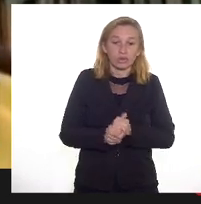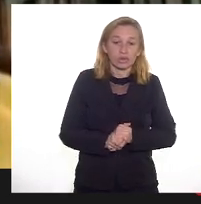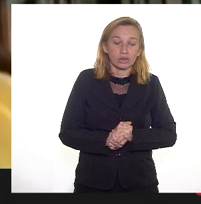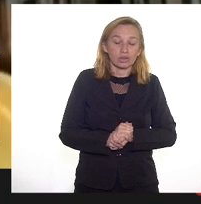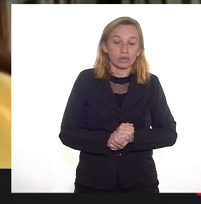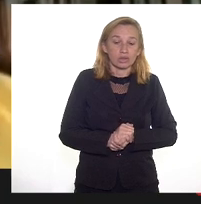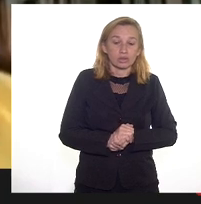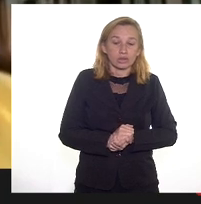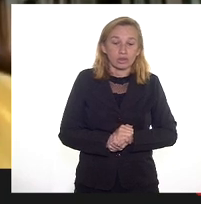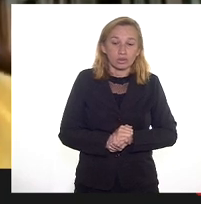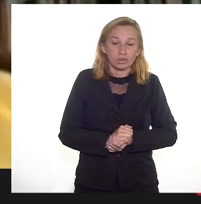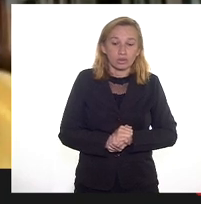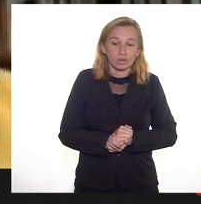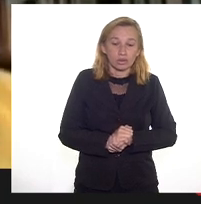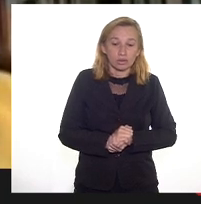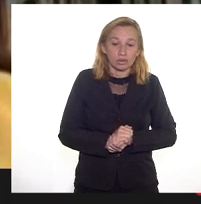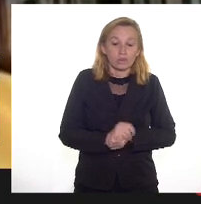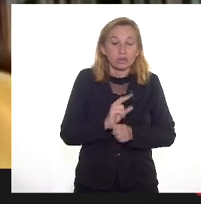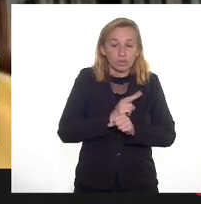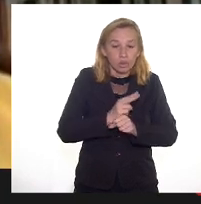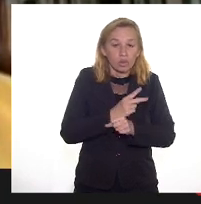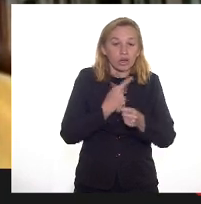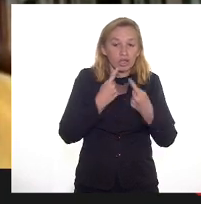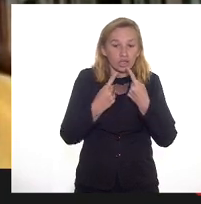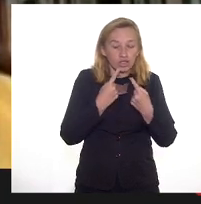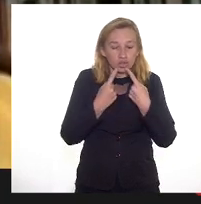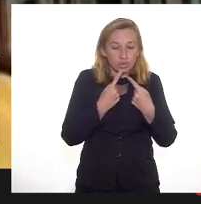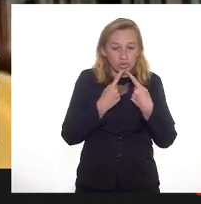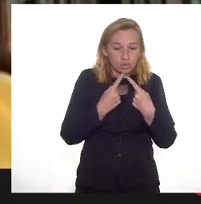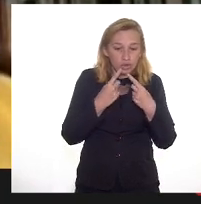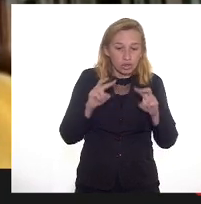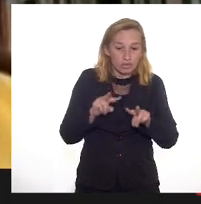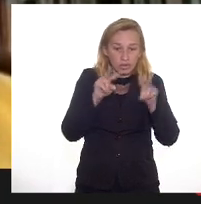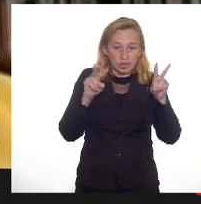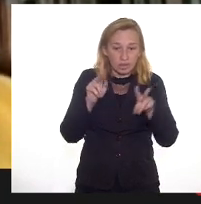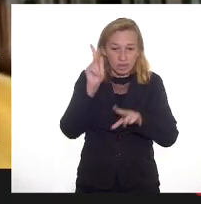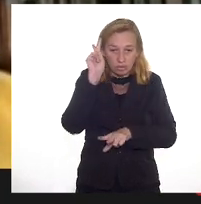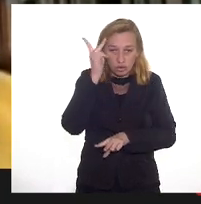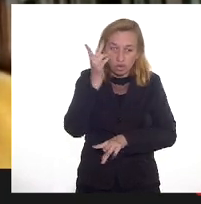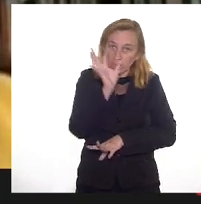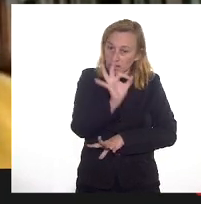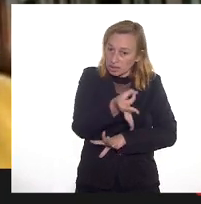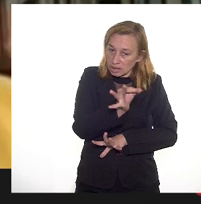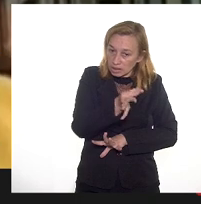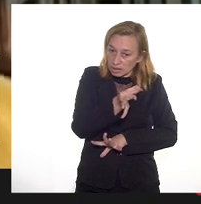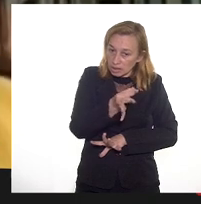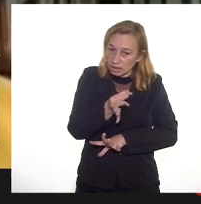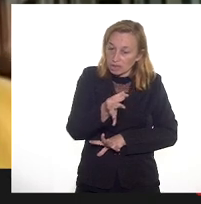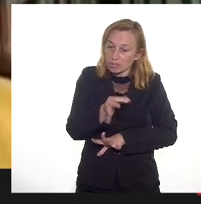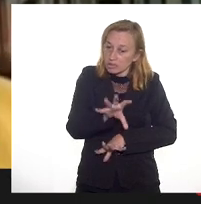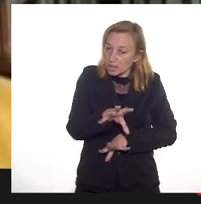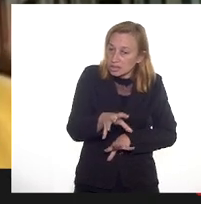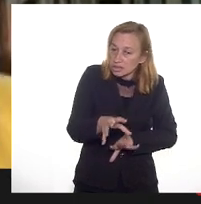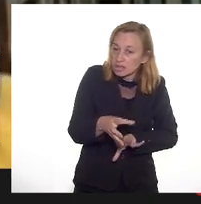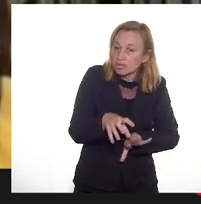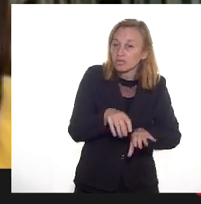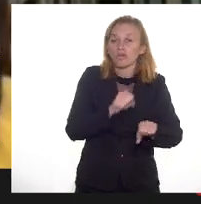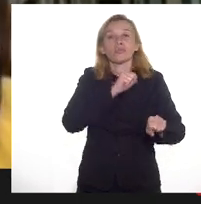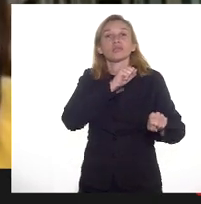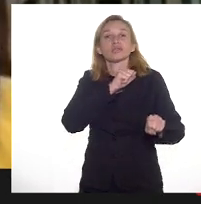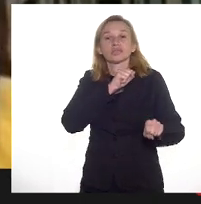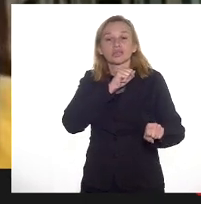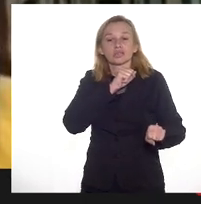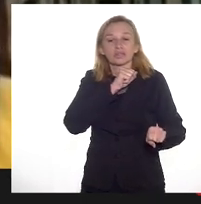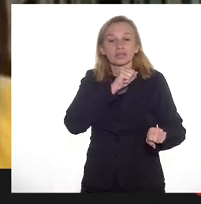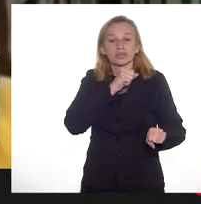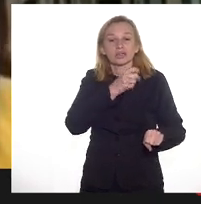UF, e procurava discutir do ponto de vista histórico exatamente essa formação, né,